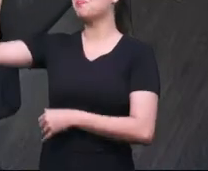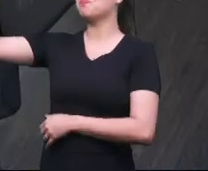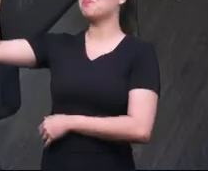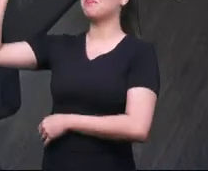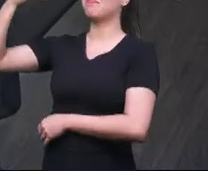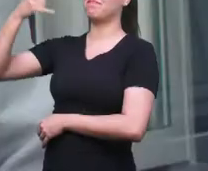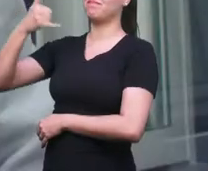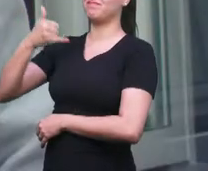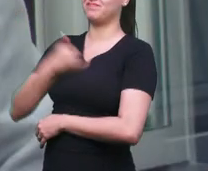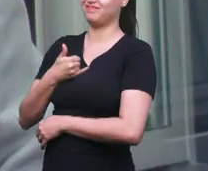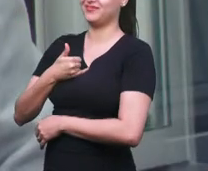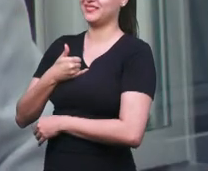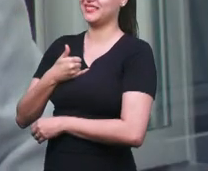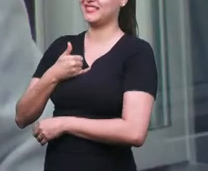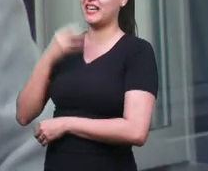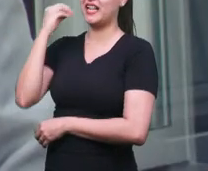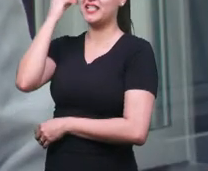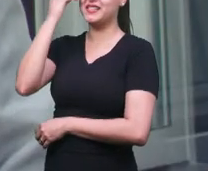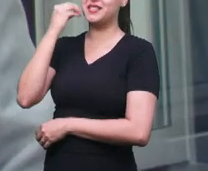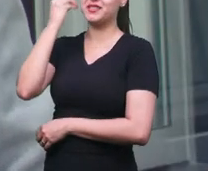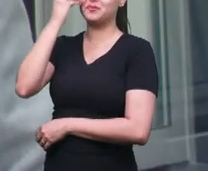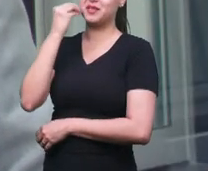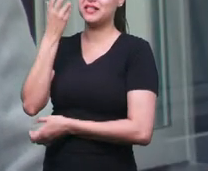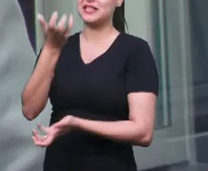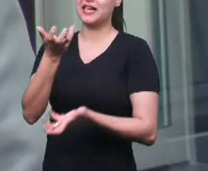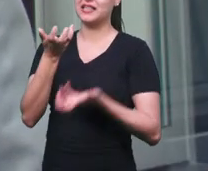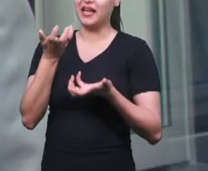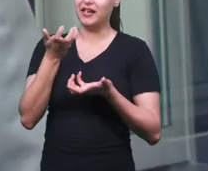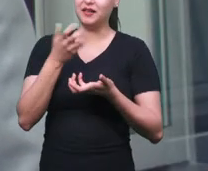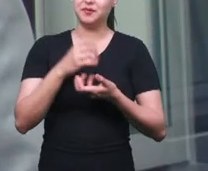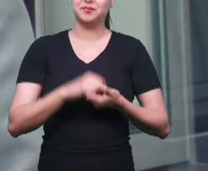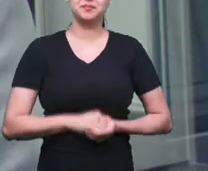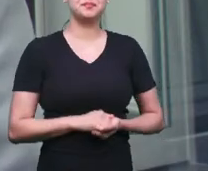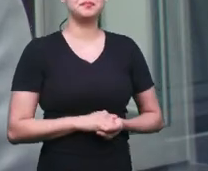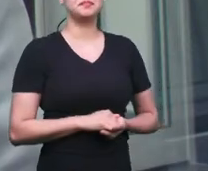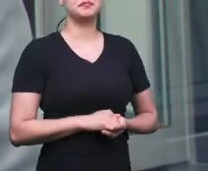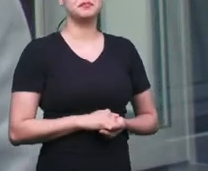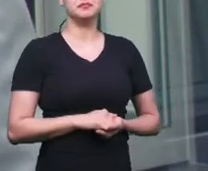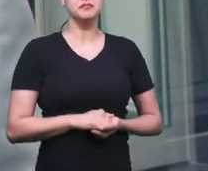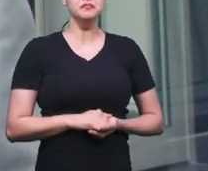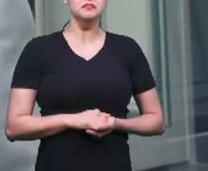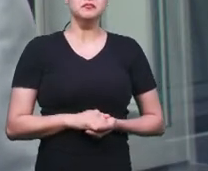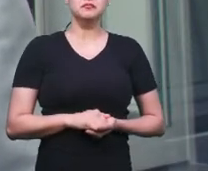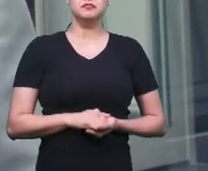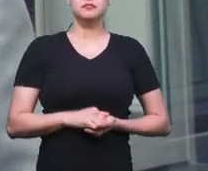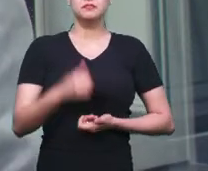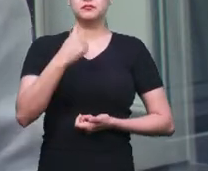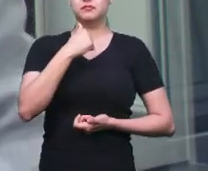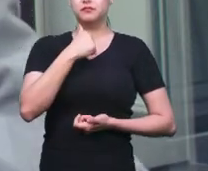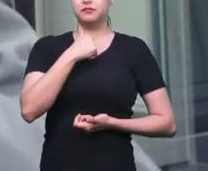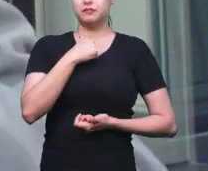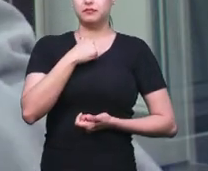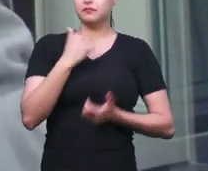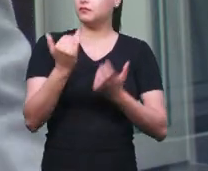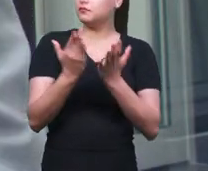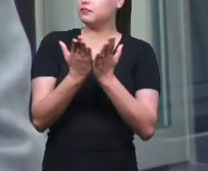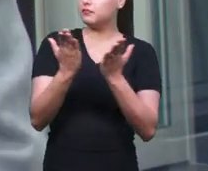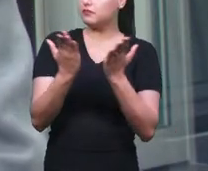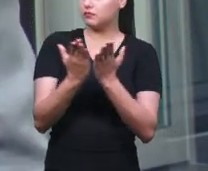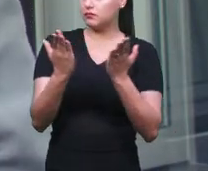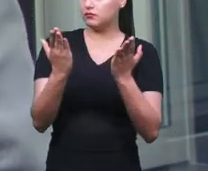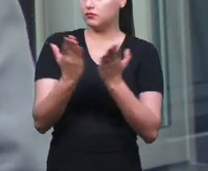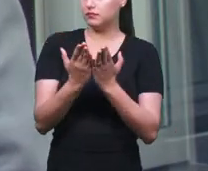experiência. E na verdade, eu estava convertido, mas eu não tinha a